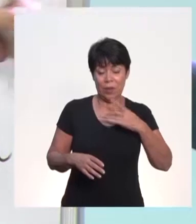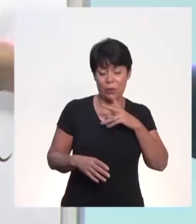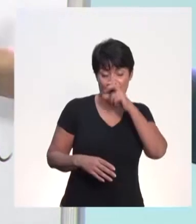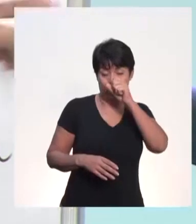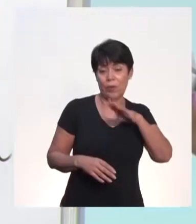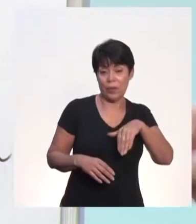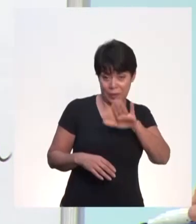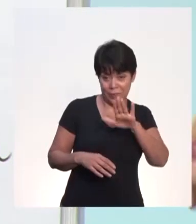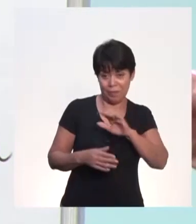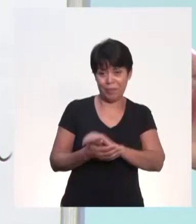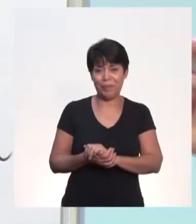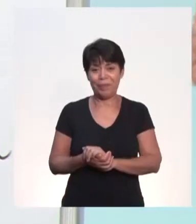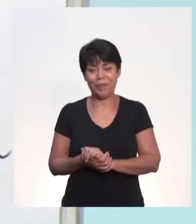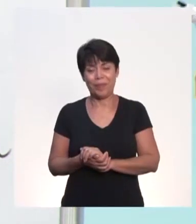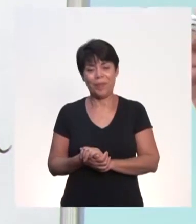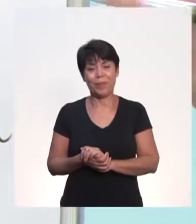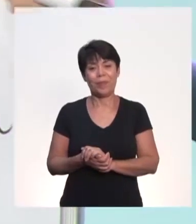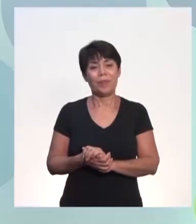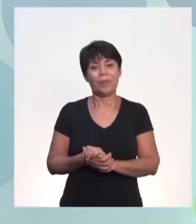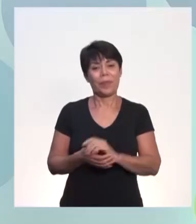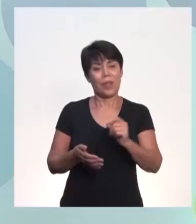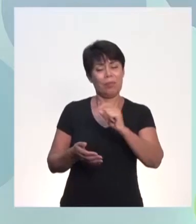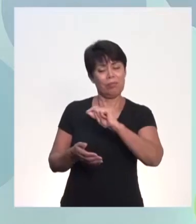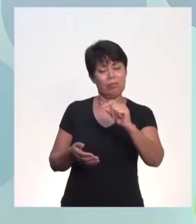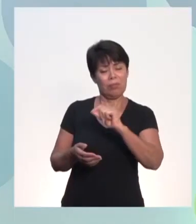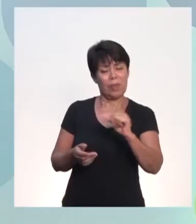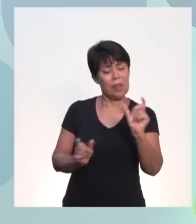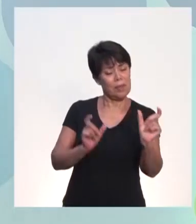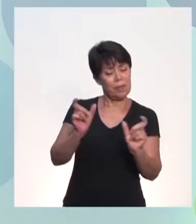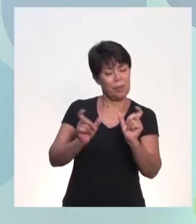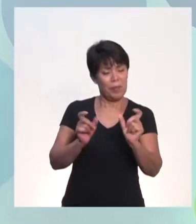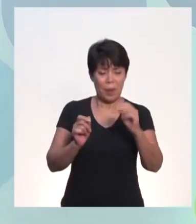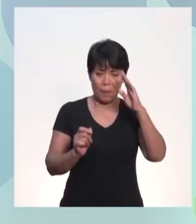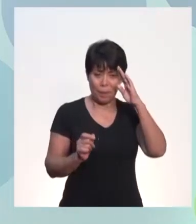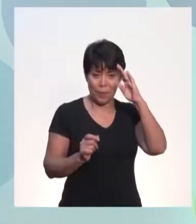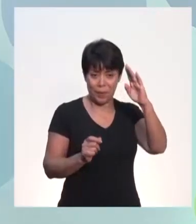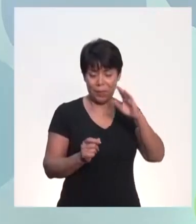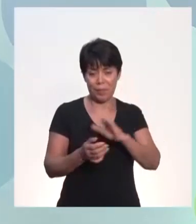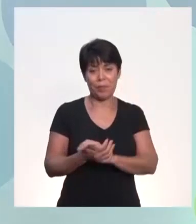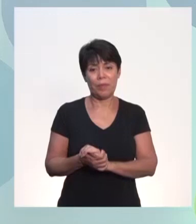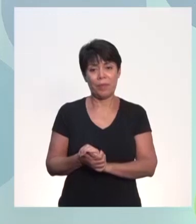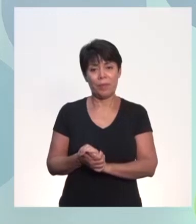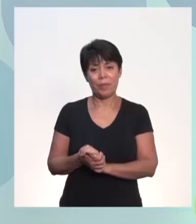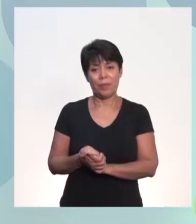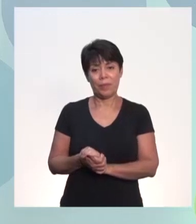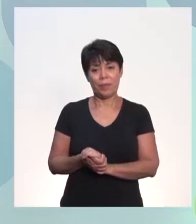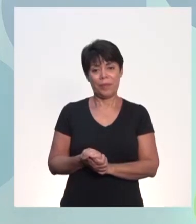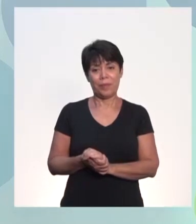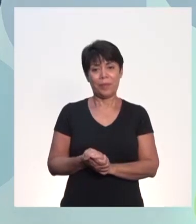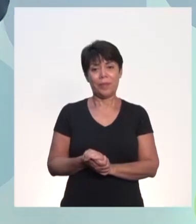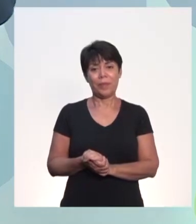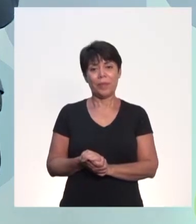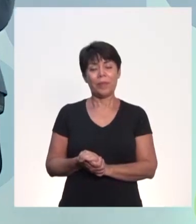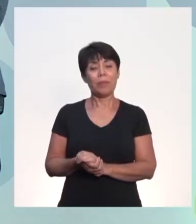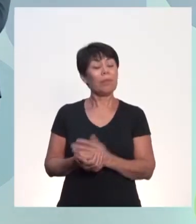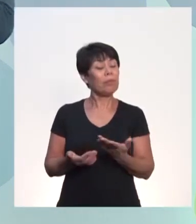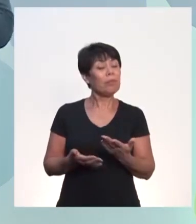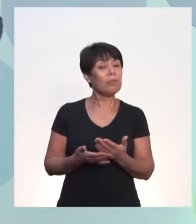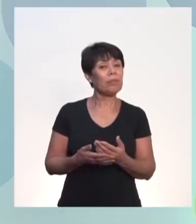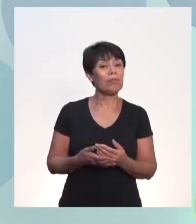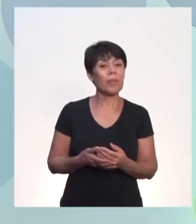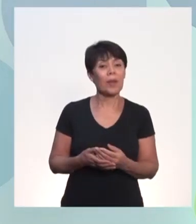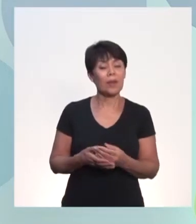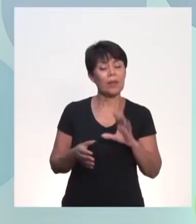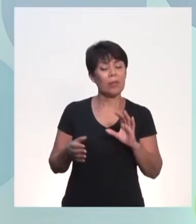a produzir os anticorpos que levam à imunidade. E é por isso que a vacina gera imunidade. A gente